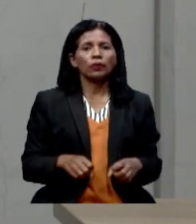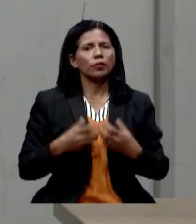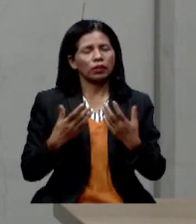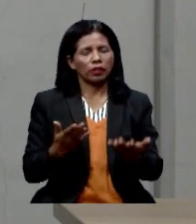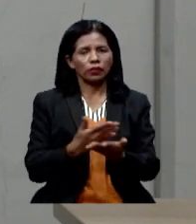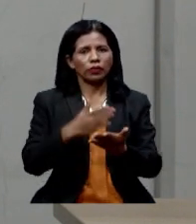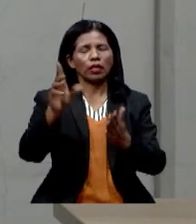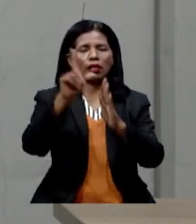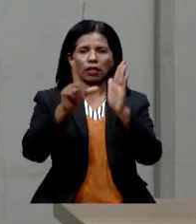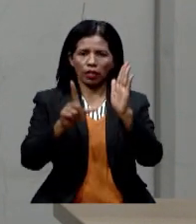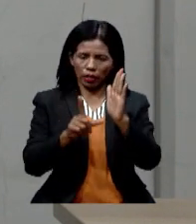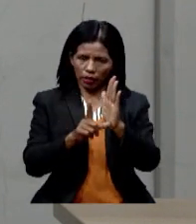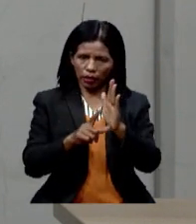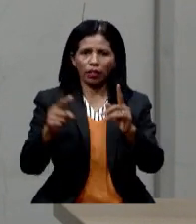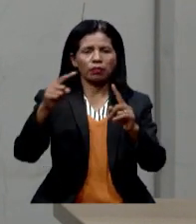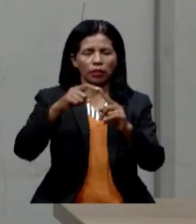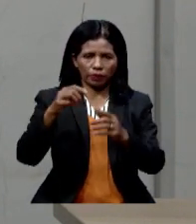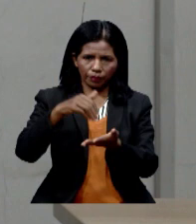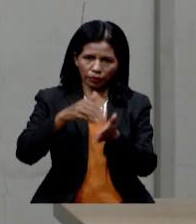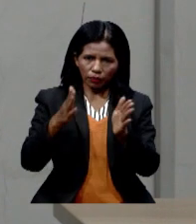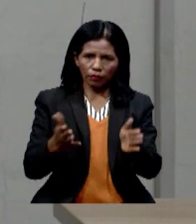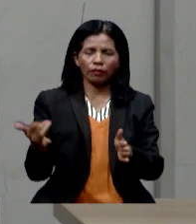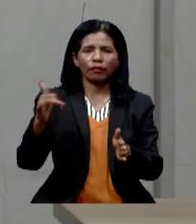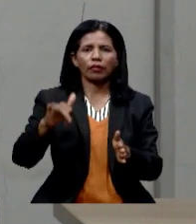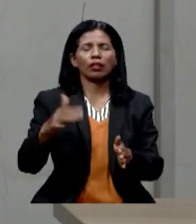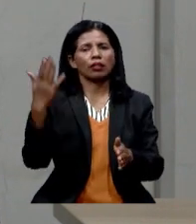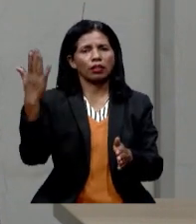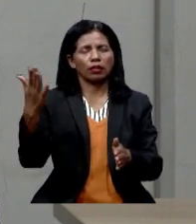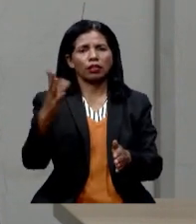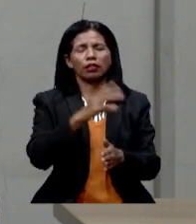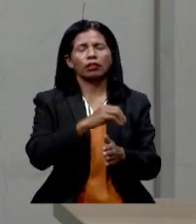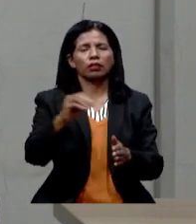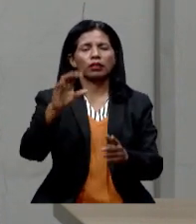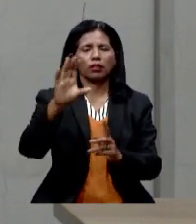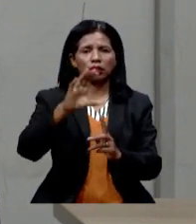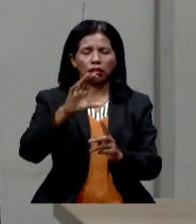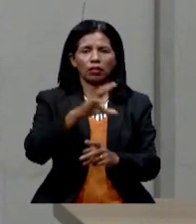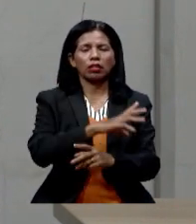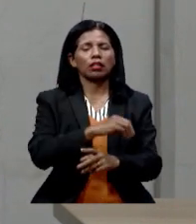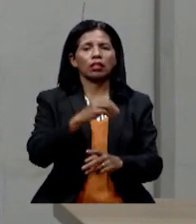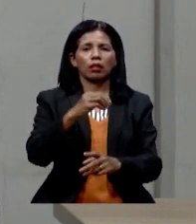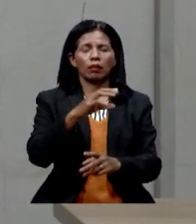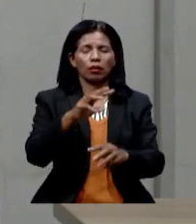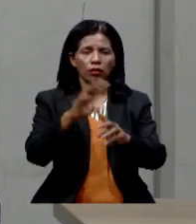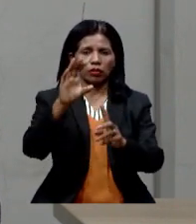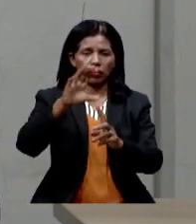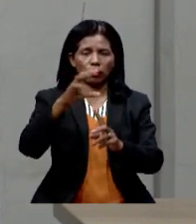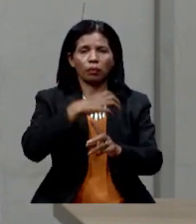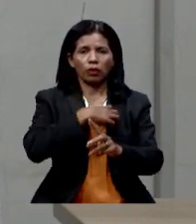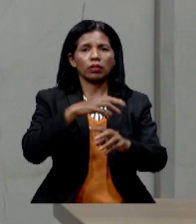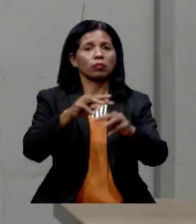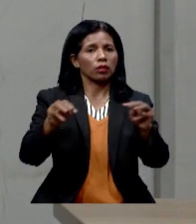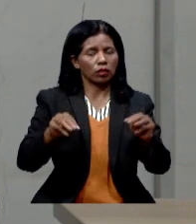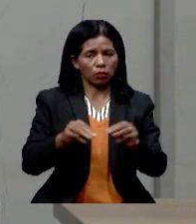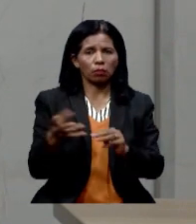le code ku strada ba ia den estudante sira portanto ia comando municipio mos ia sira ia